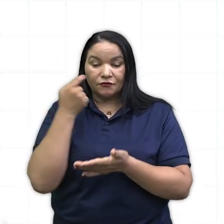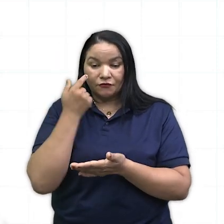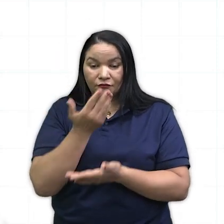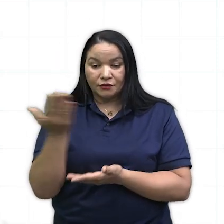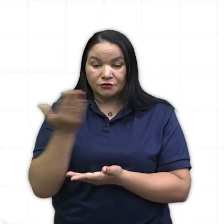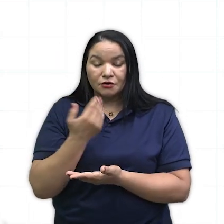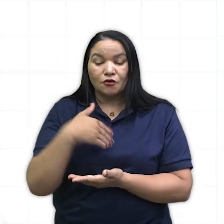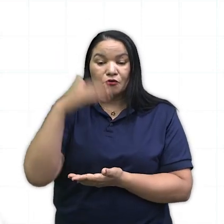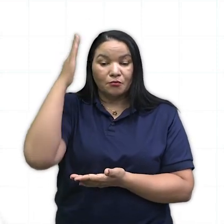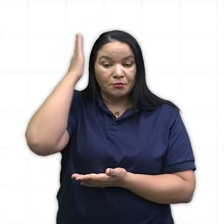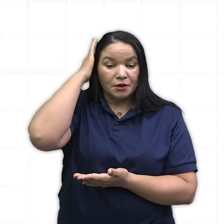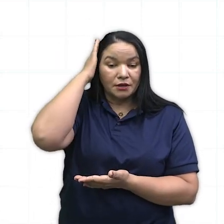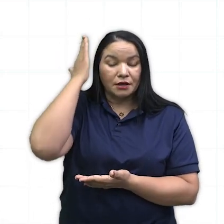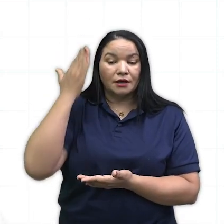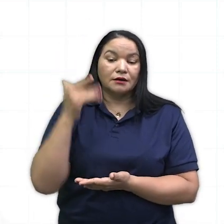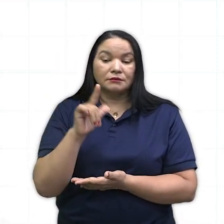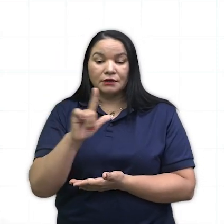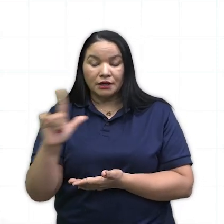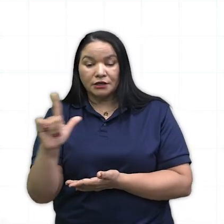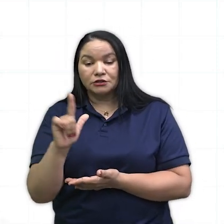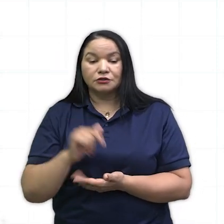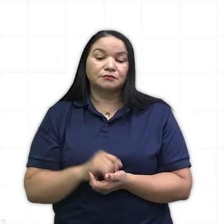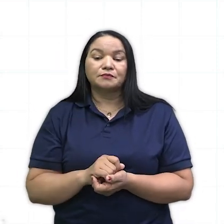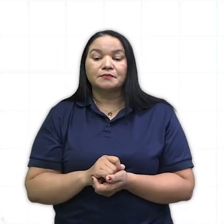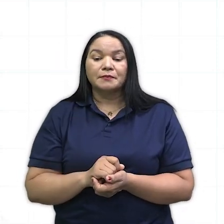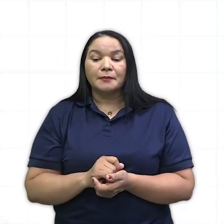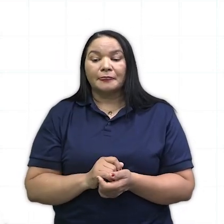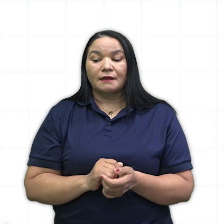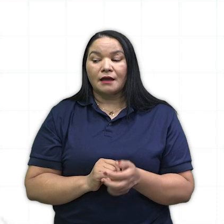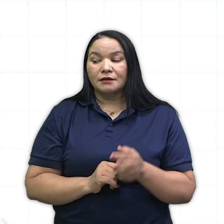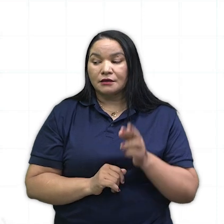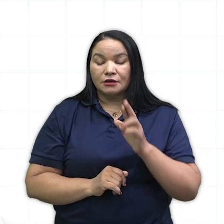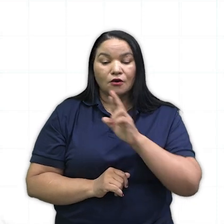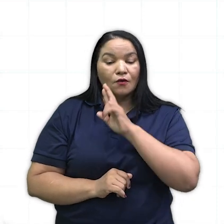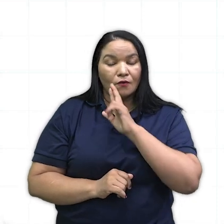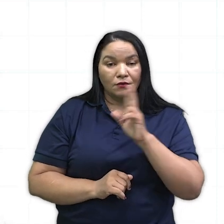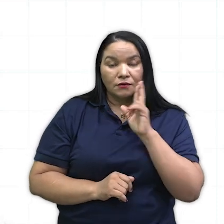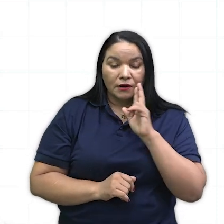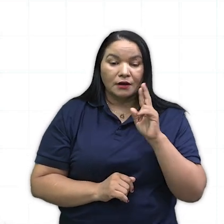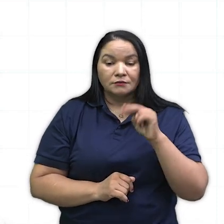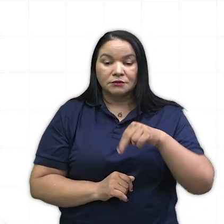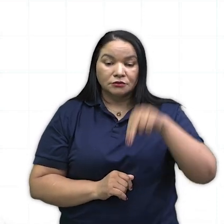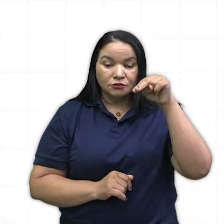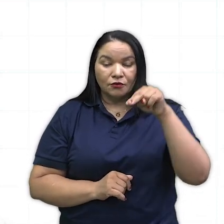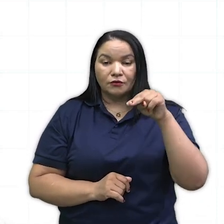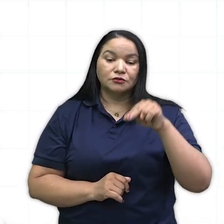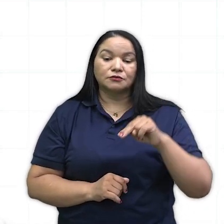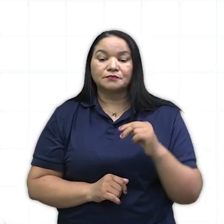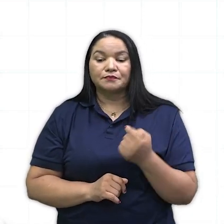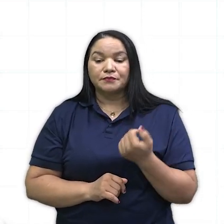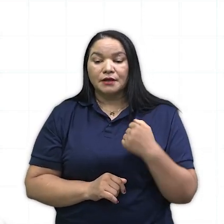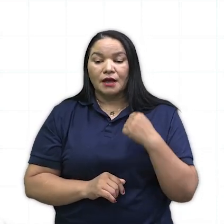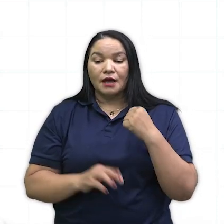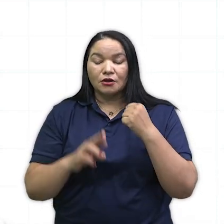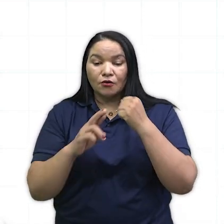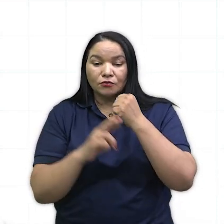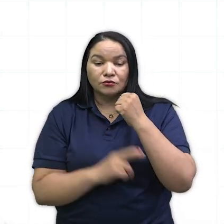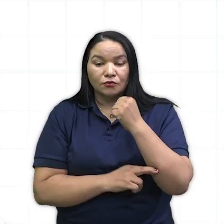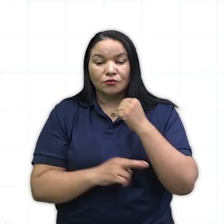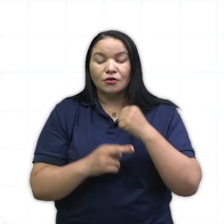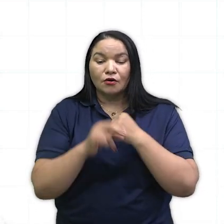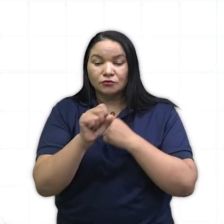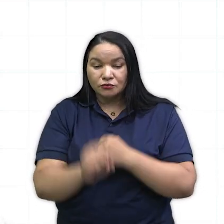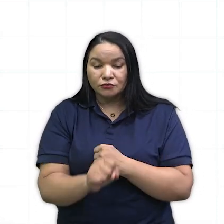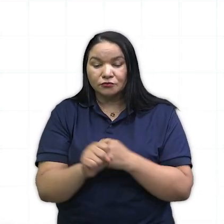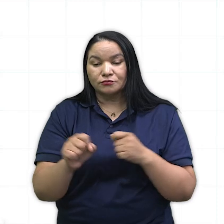estado do Pará, a leste, estado de Roraima, ao norte, estado de Rondônia ao sul, juntamente com o Mato